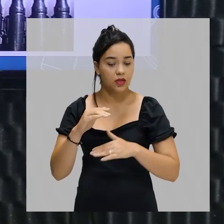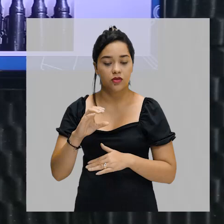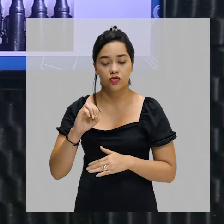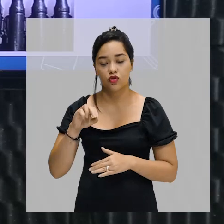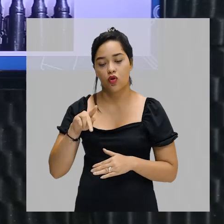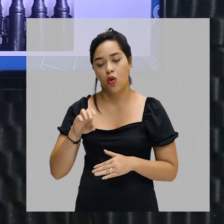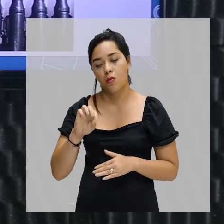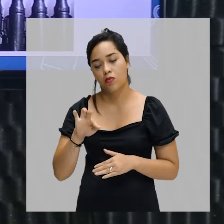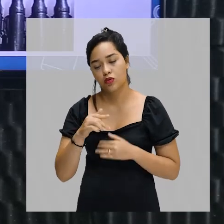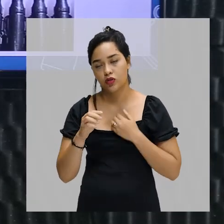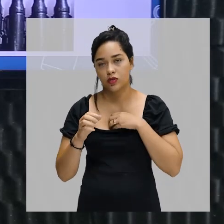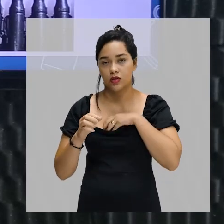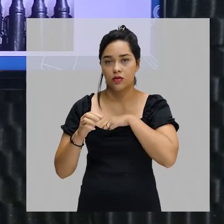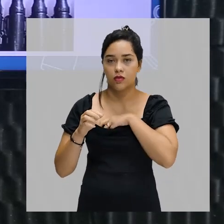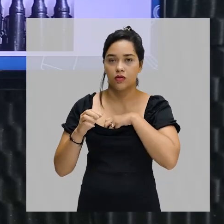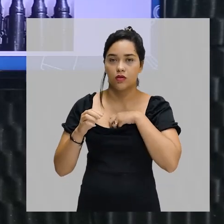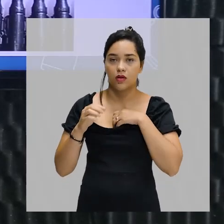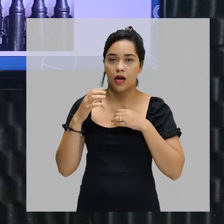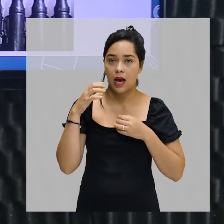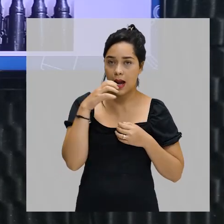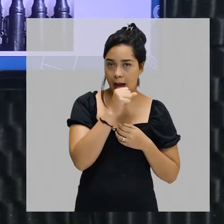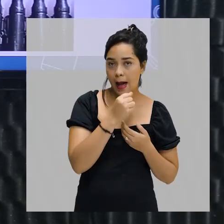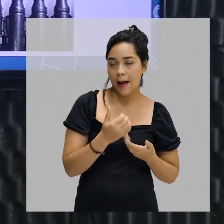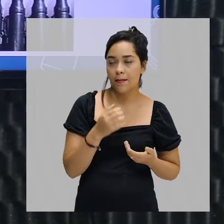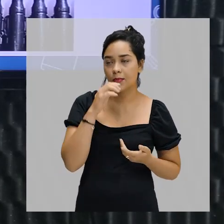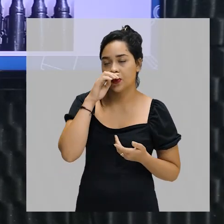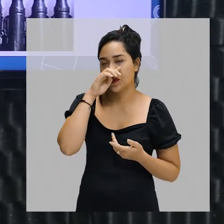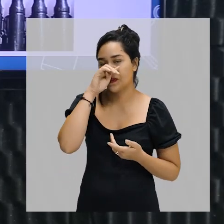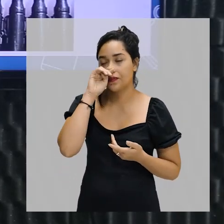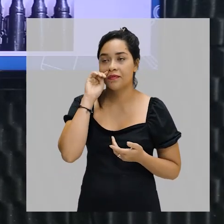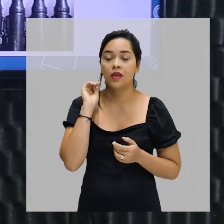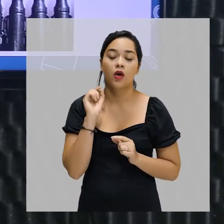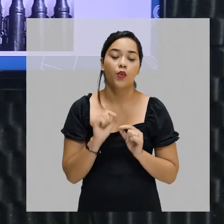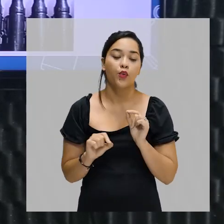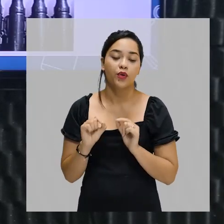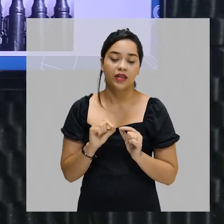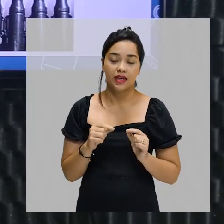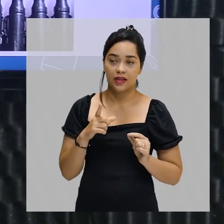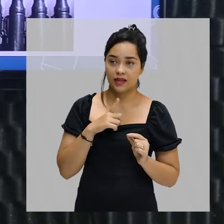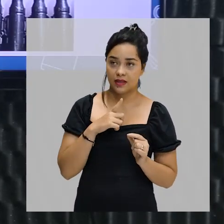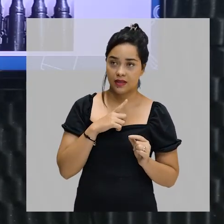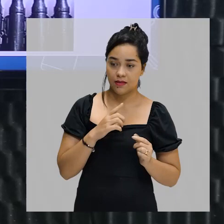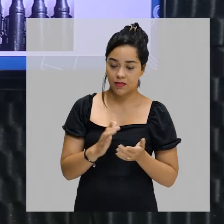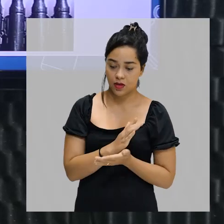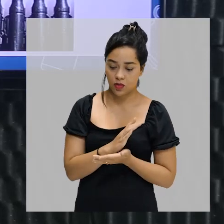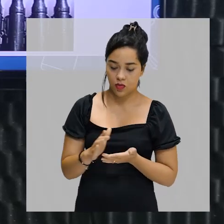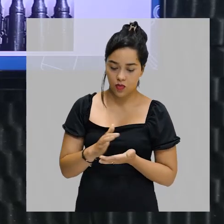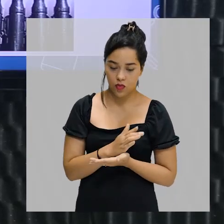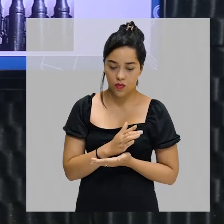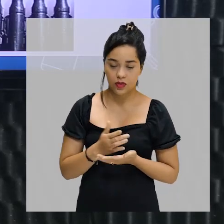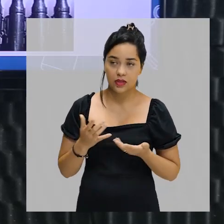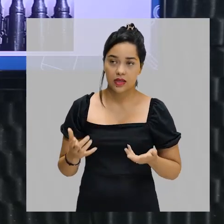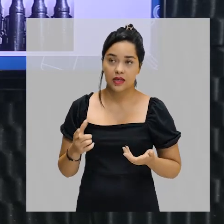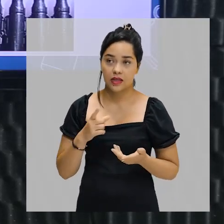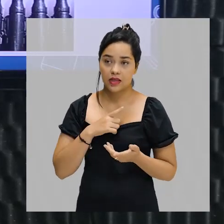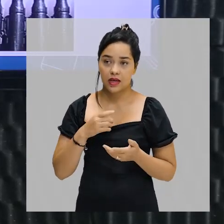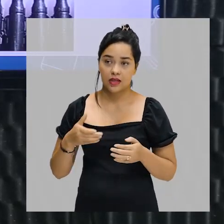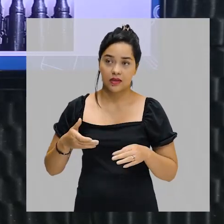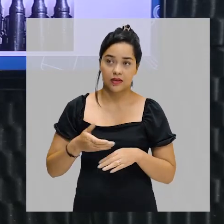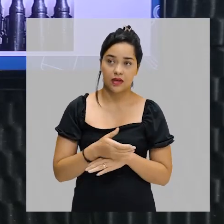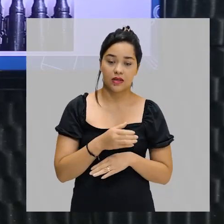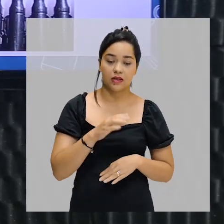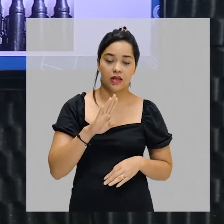mais rápido, ok? Ele acaba, para algumas blindagens, ele acaba atravessando